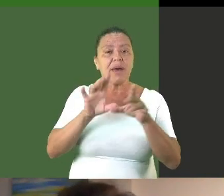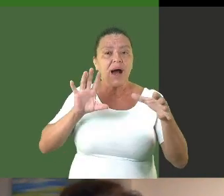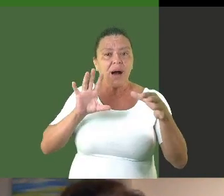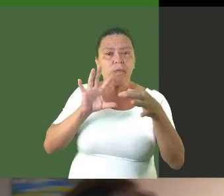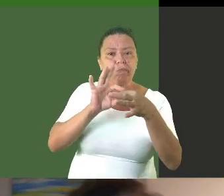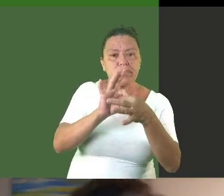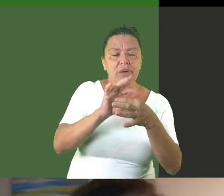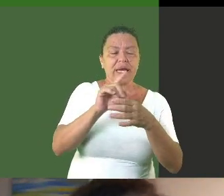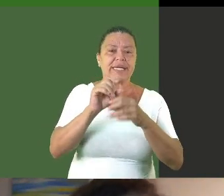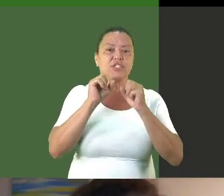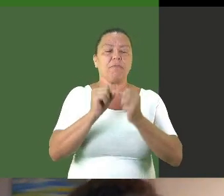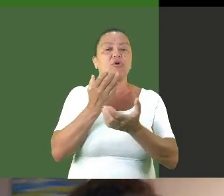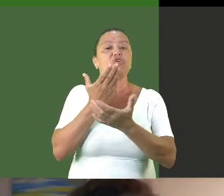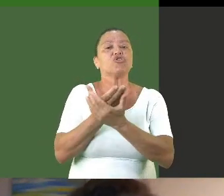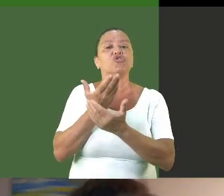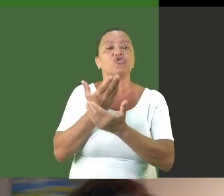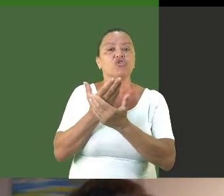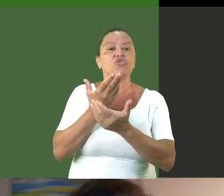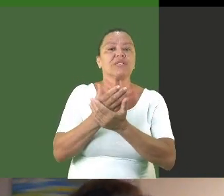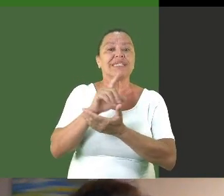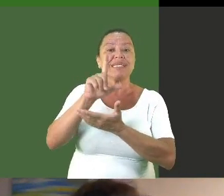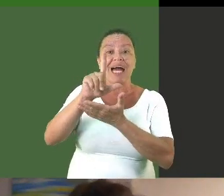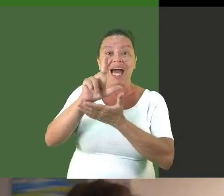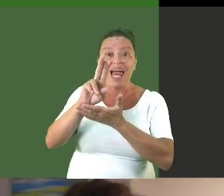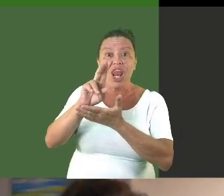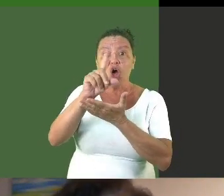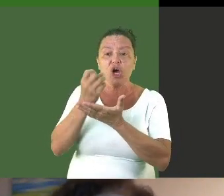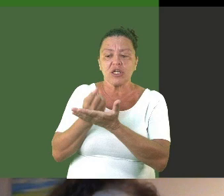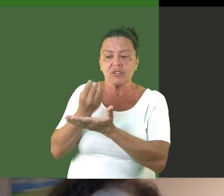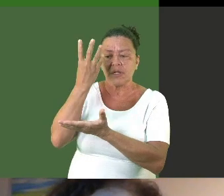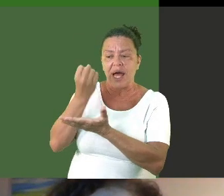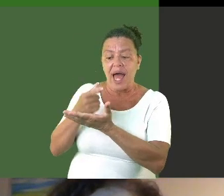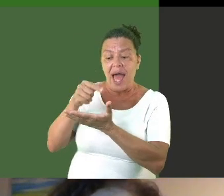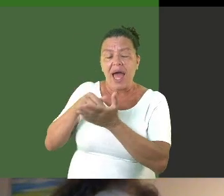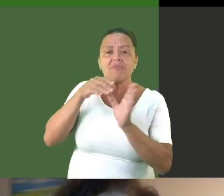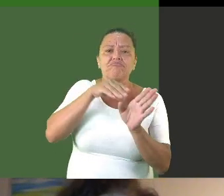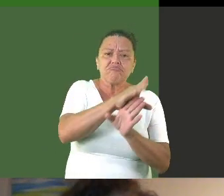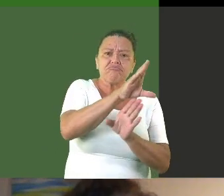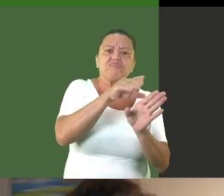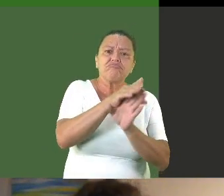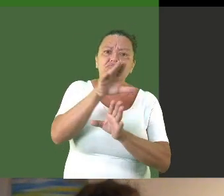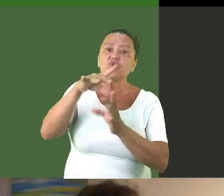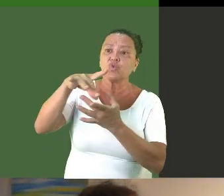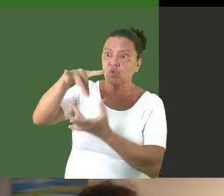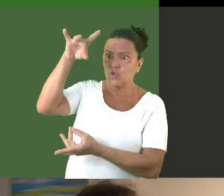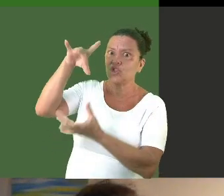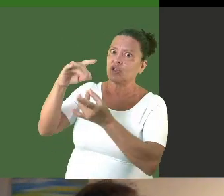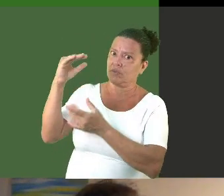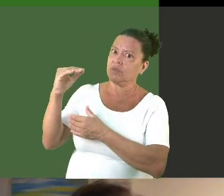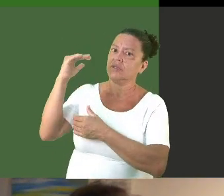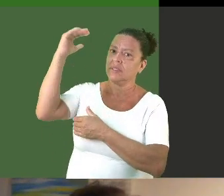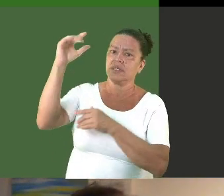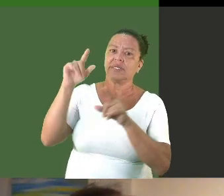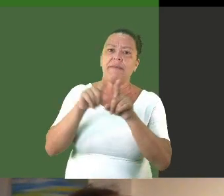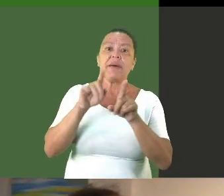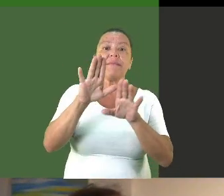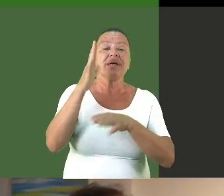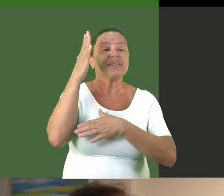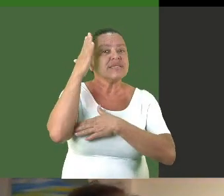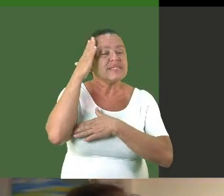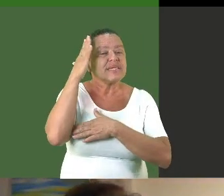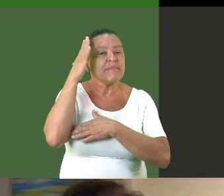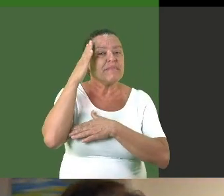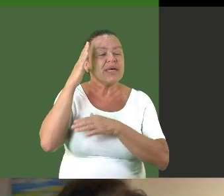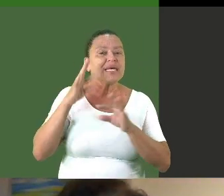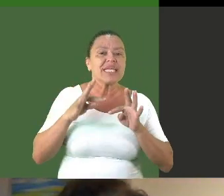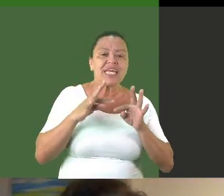nós podemos estudar à luz da doutrina espírita, das orientações dos espíritos superiores, mas sabendo que tudo isso